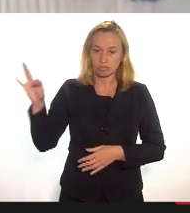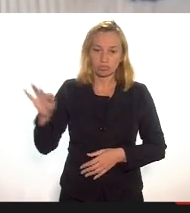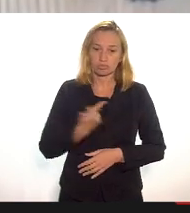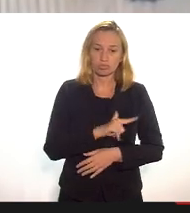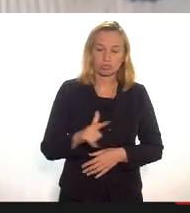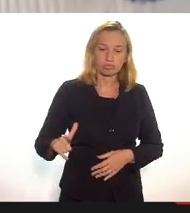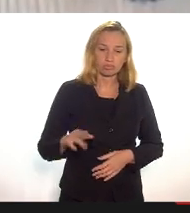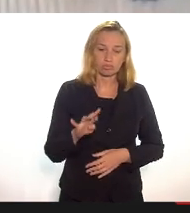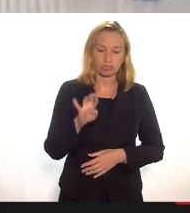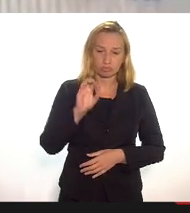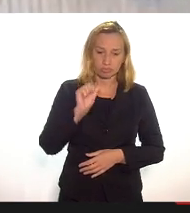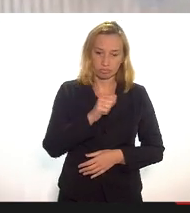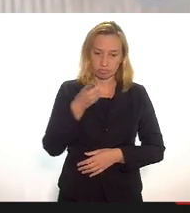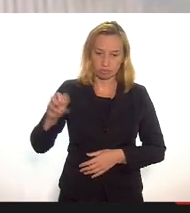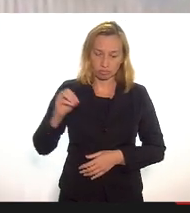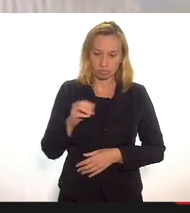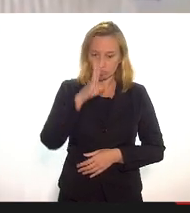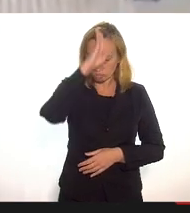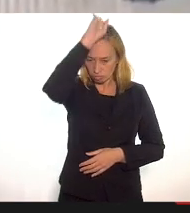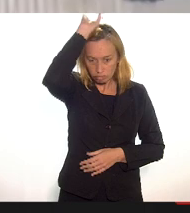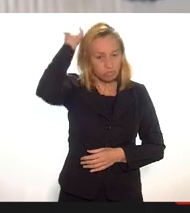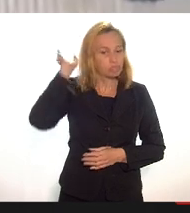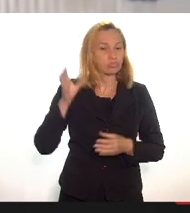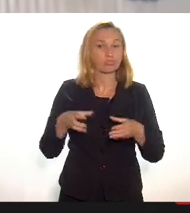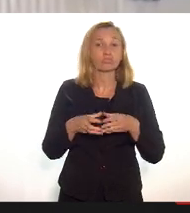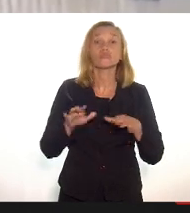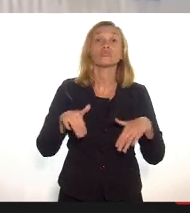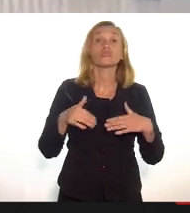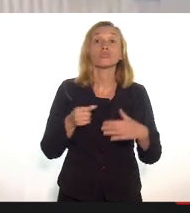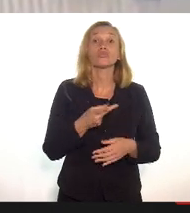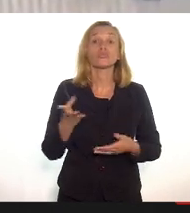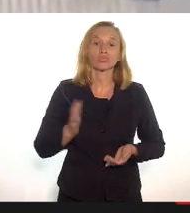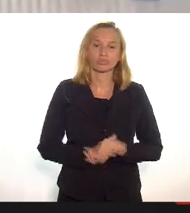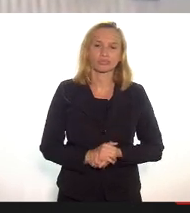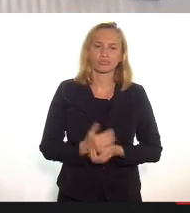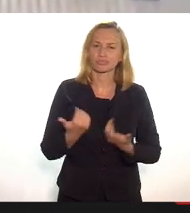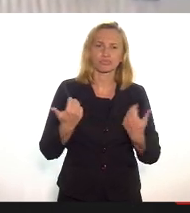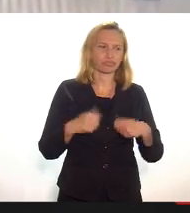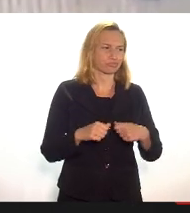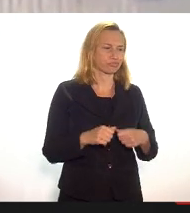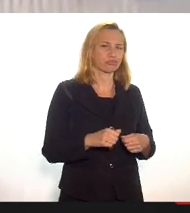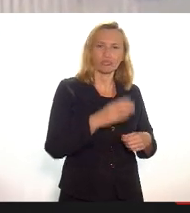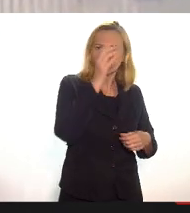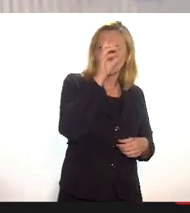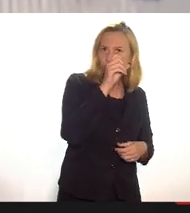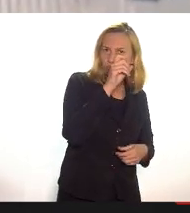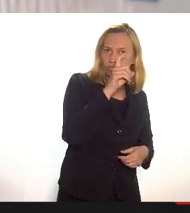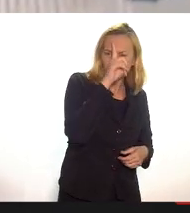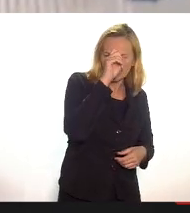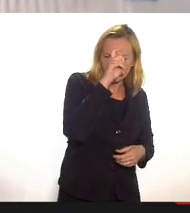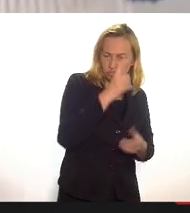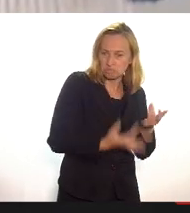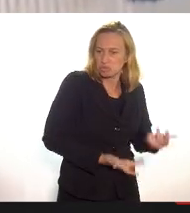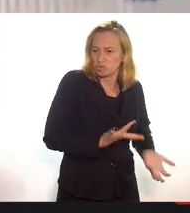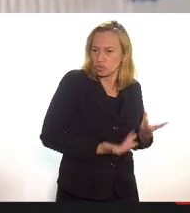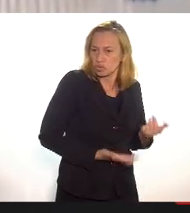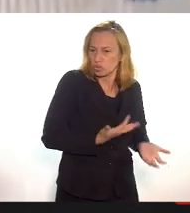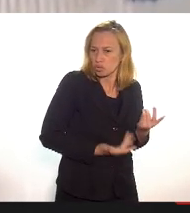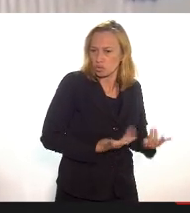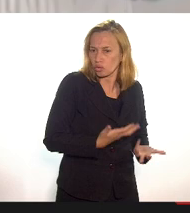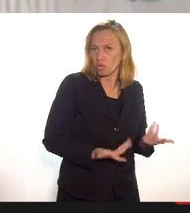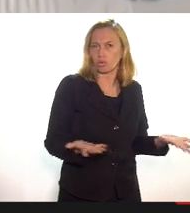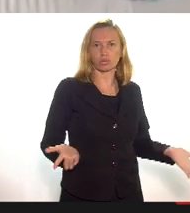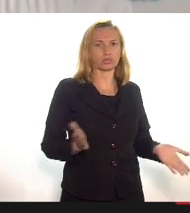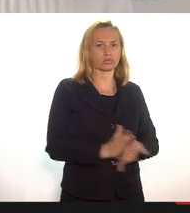certificação do Corpo de Bombeiros? É importante, a gente precisa saber disso. A gente não pode ter hospital pegando fogo, hospital de alta complexidade, né, com